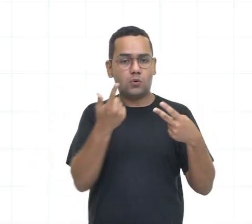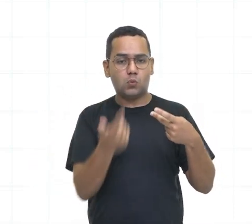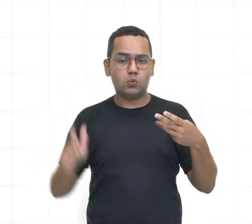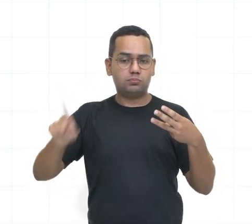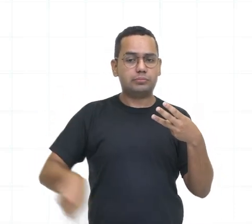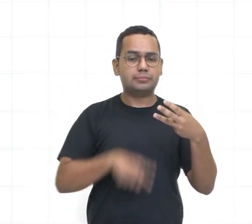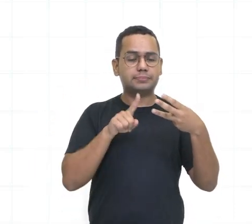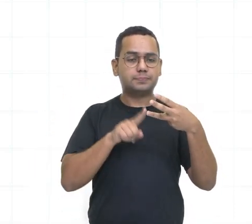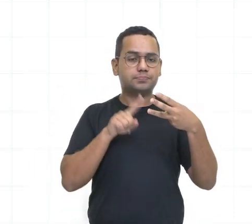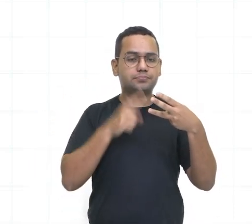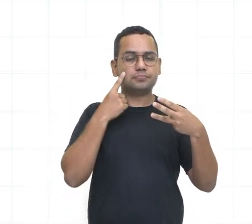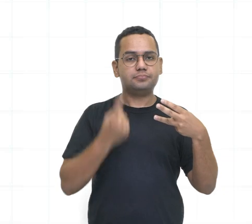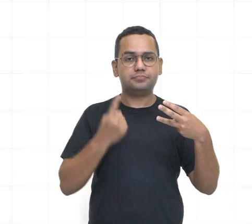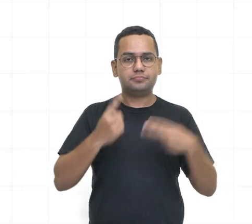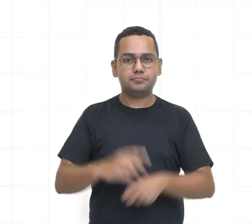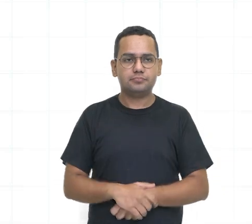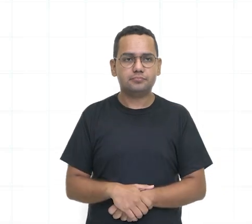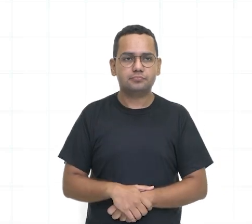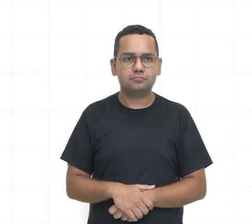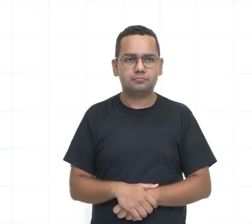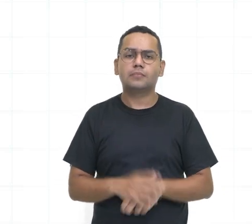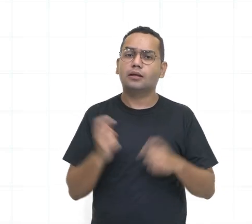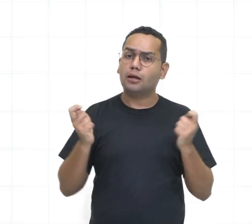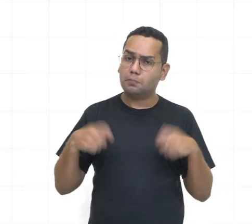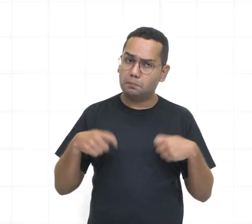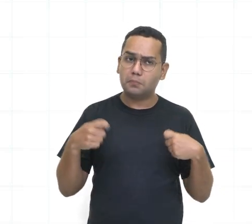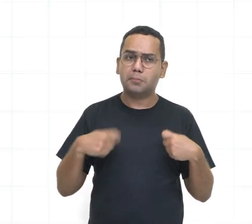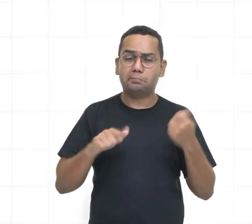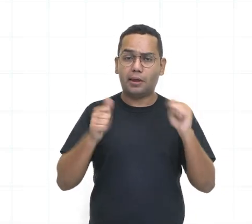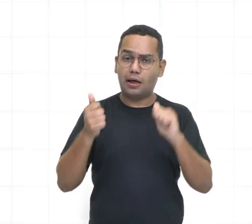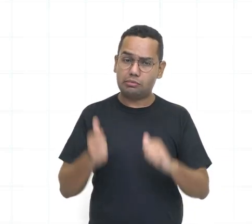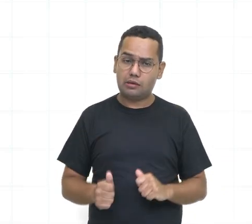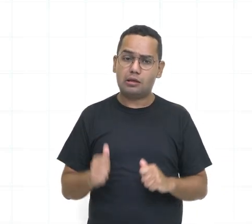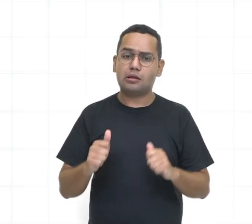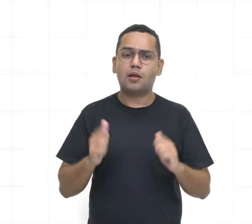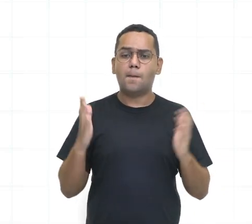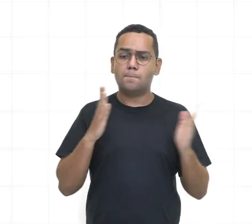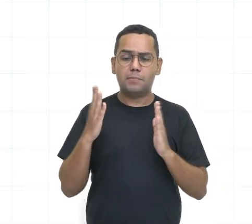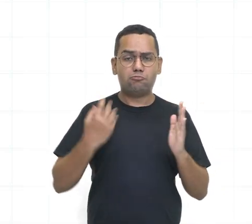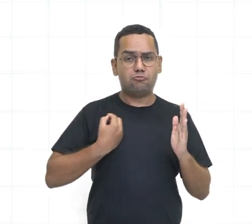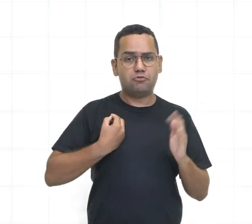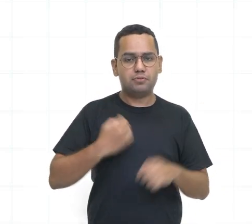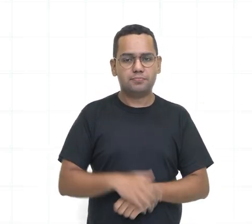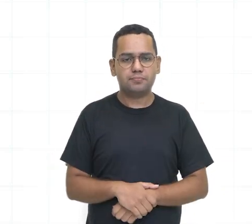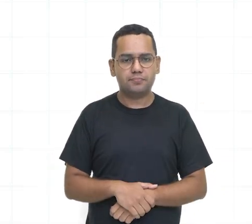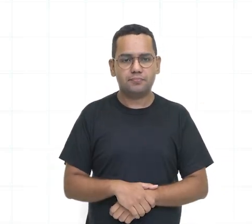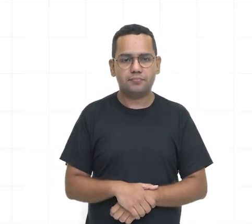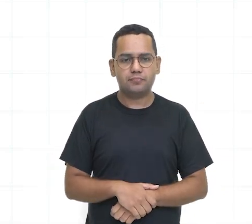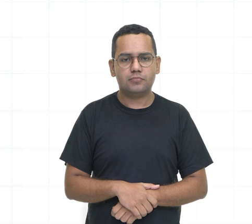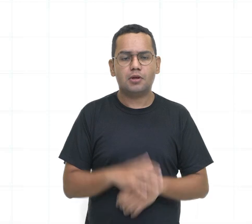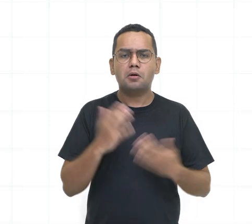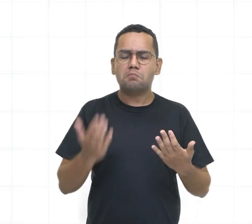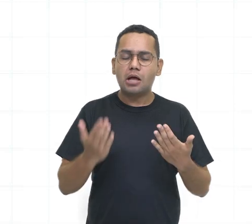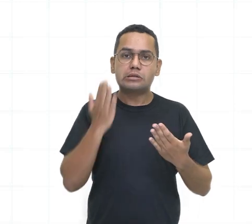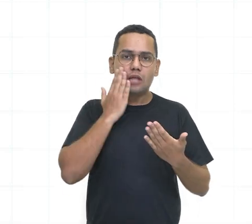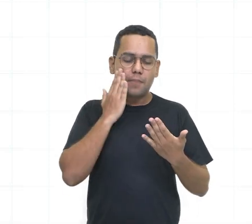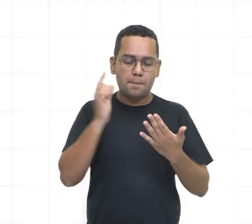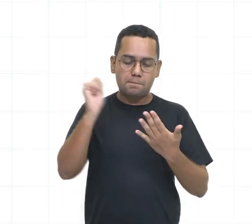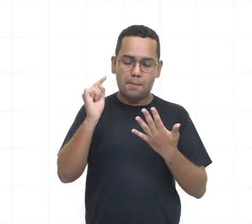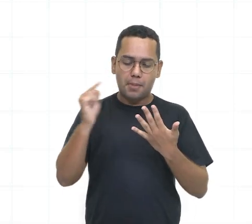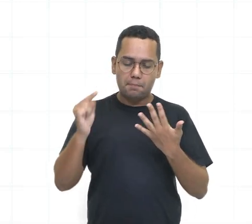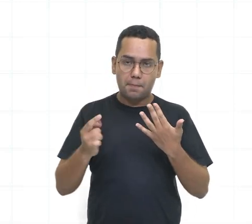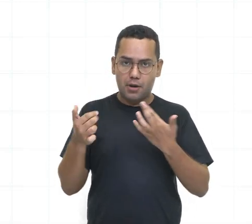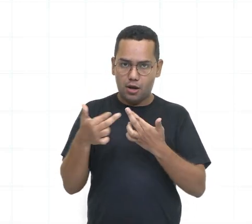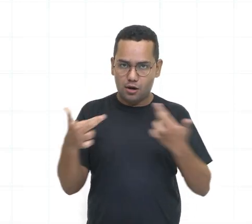composição química da estrela. É possível determinar a sua idade, certo? Sabendo os elementos que compõem uma estrela, a gente consegue determinar a sua